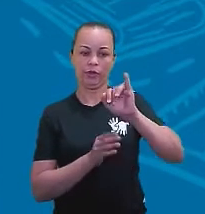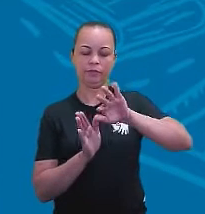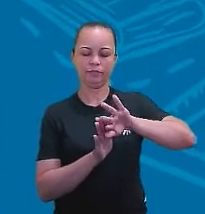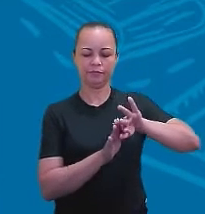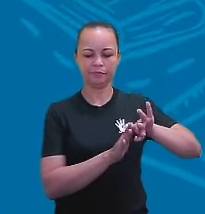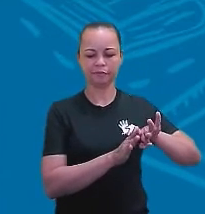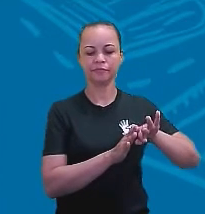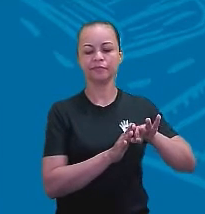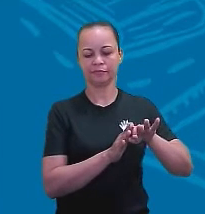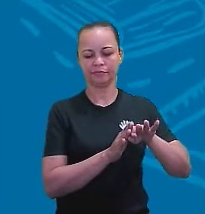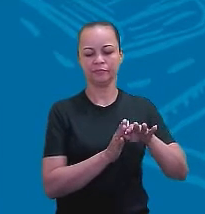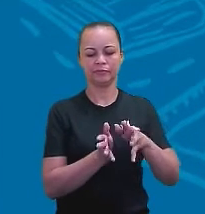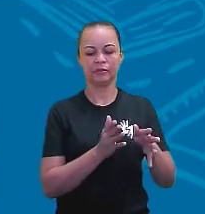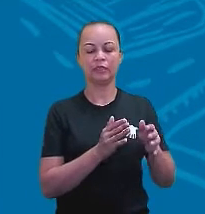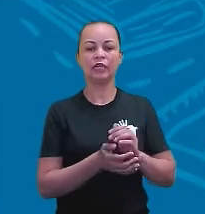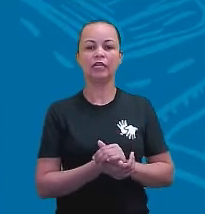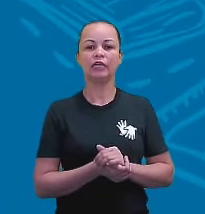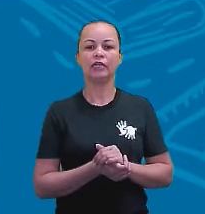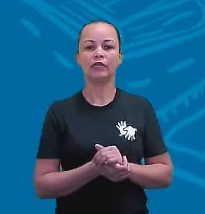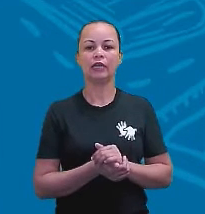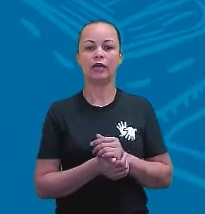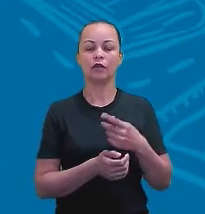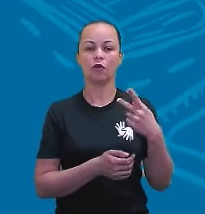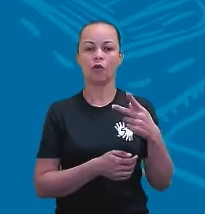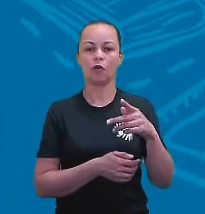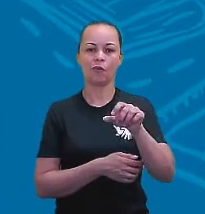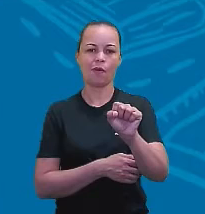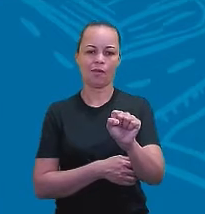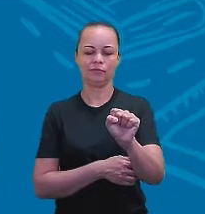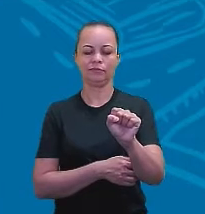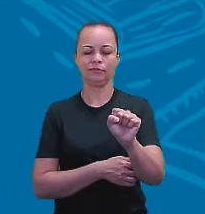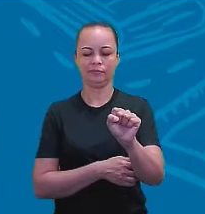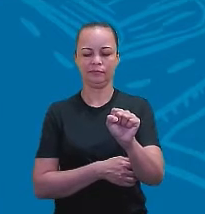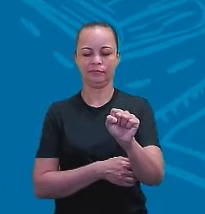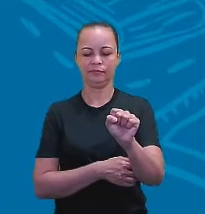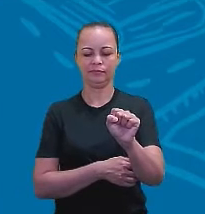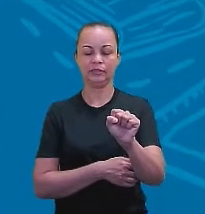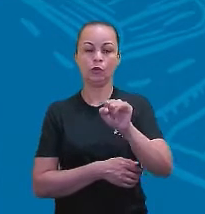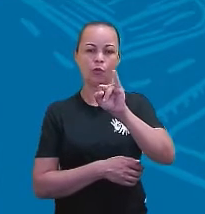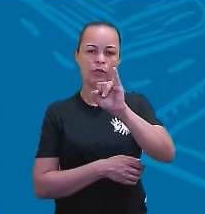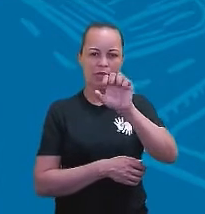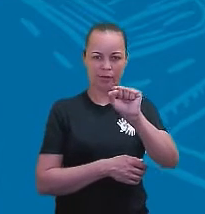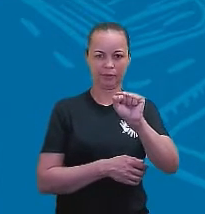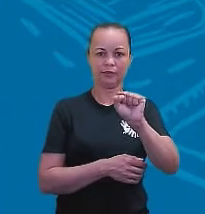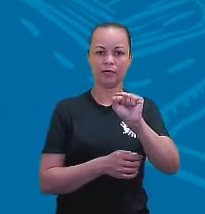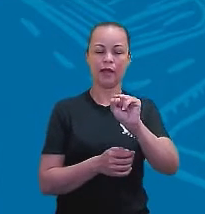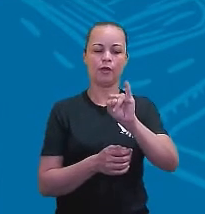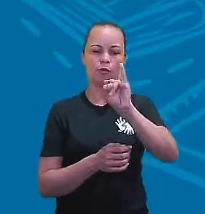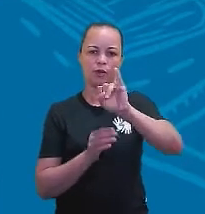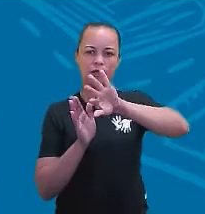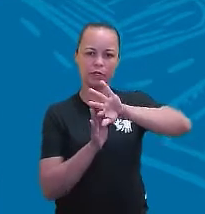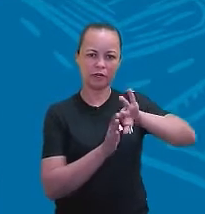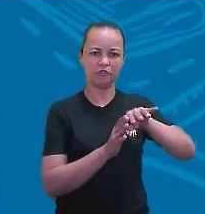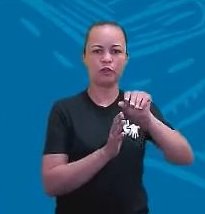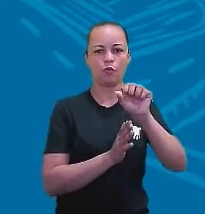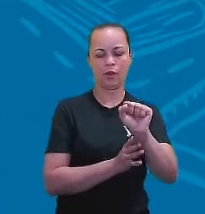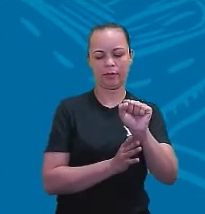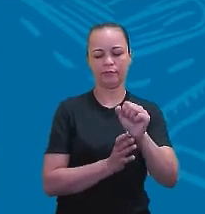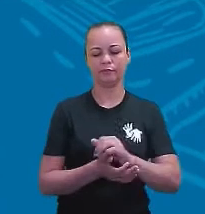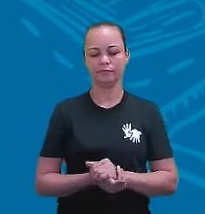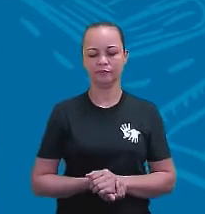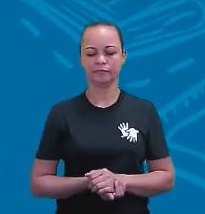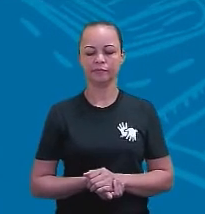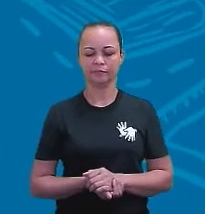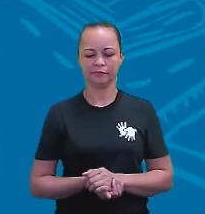no lugar dele fica o apóstrofo e aí coloca o s. E abaixo a gente tem he is a